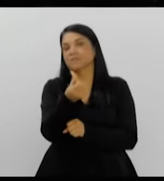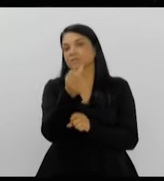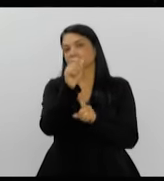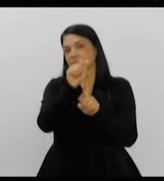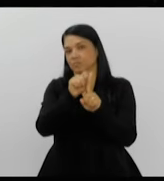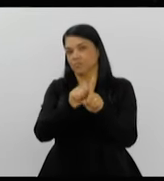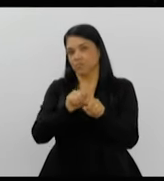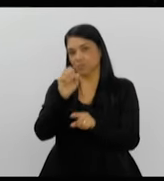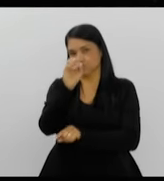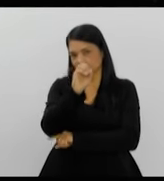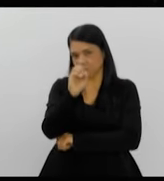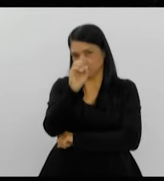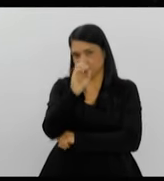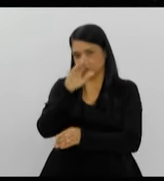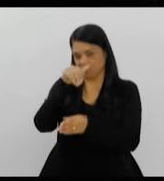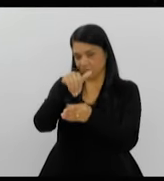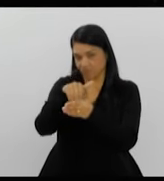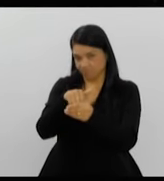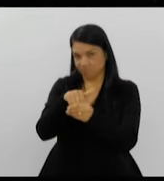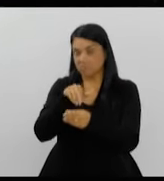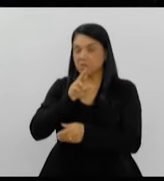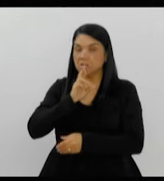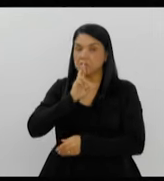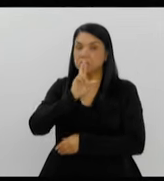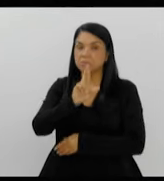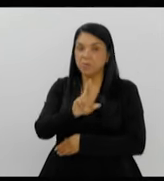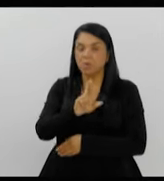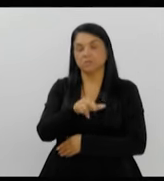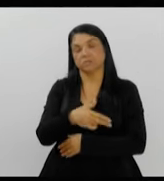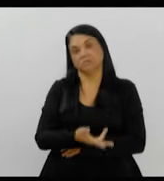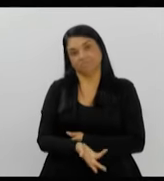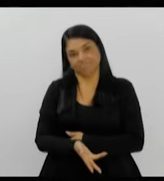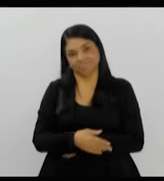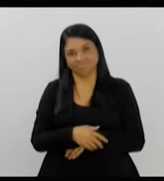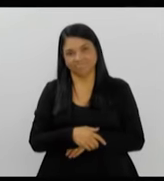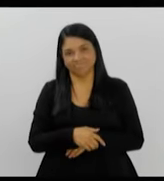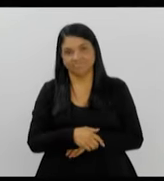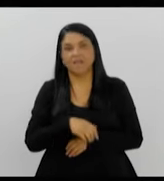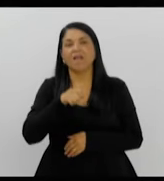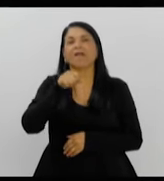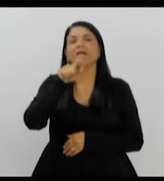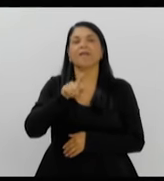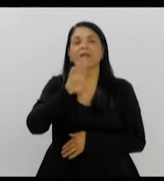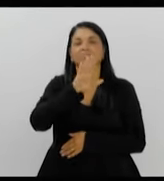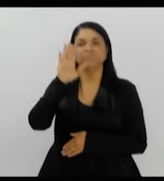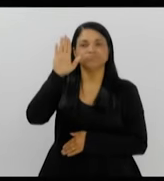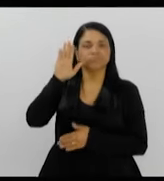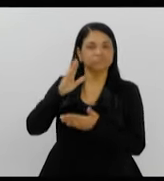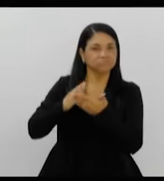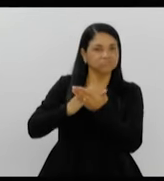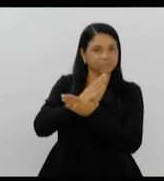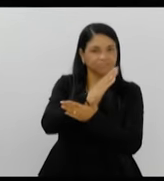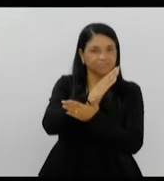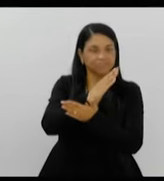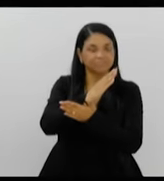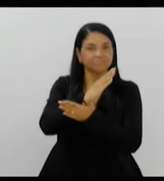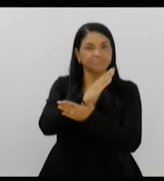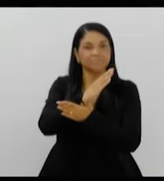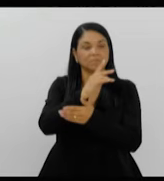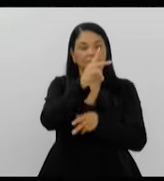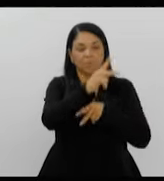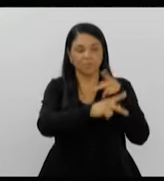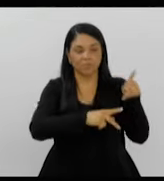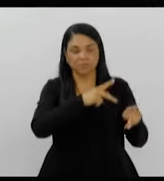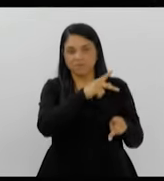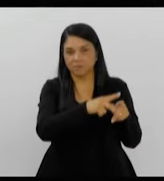as urnas também darão a resposta de quem elas aprovam as